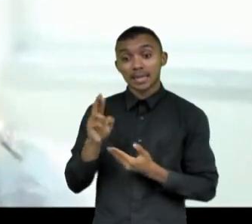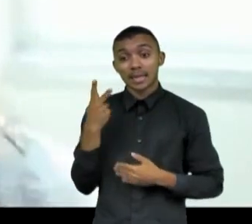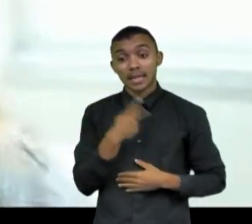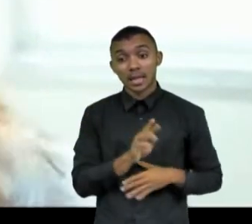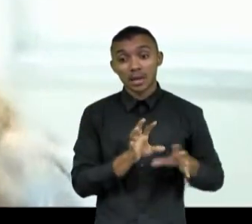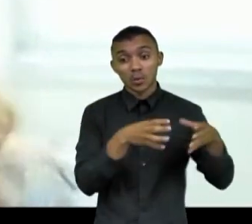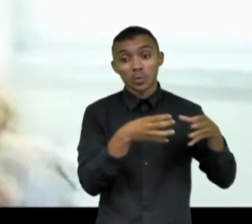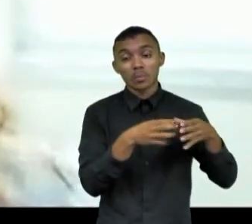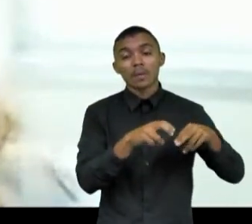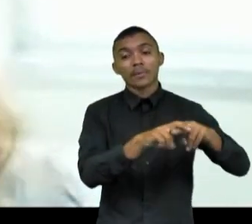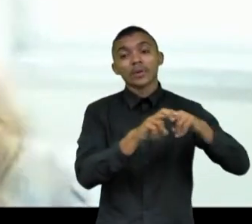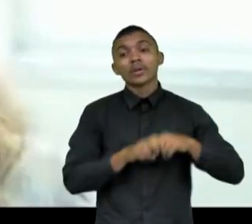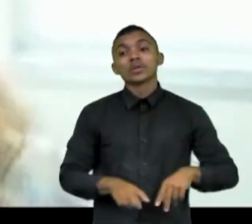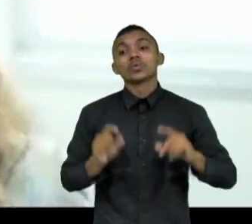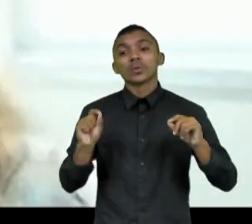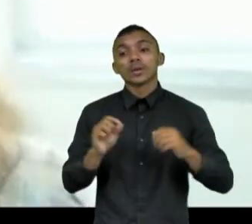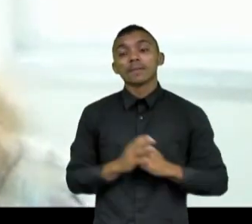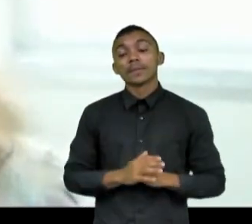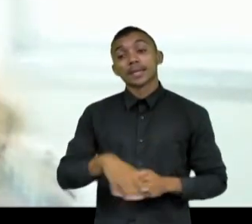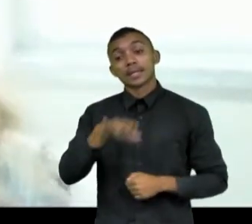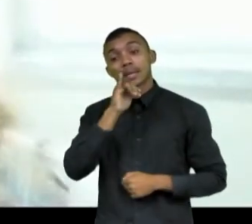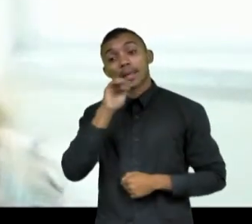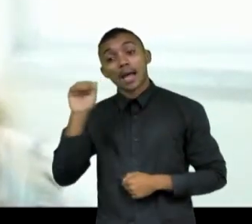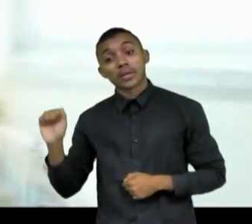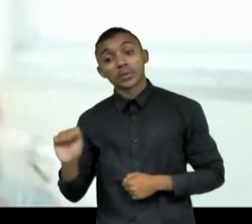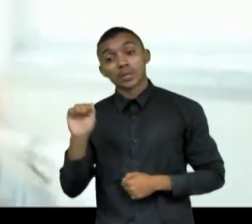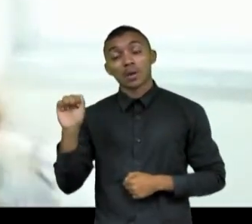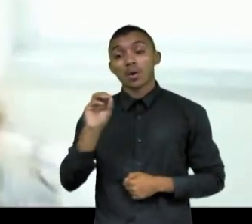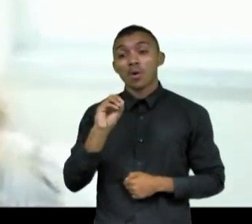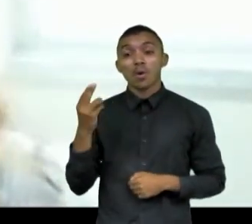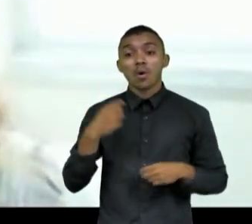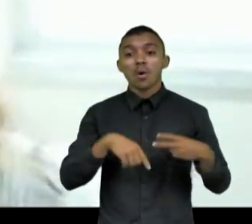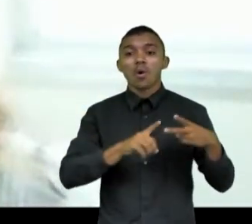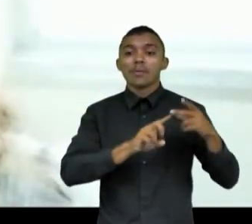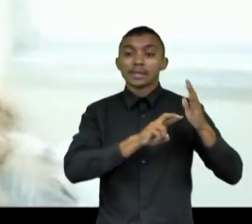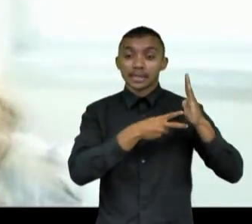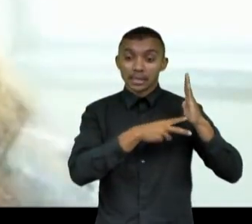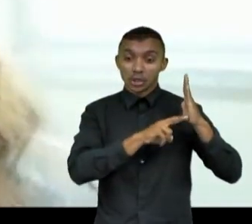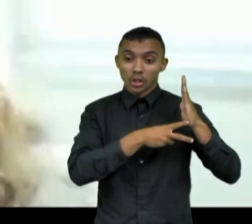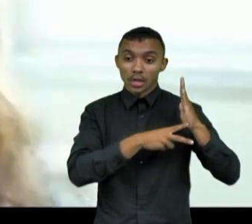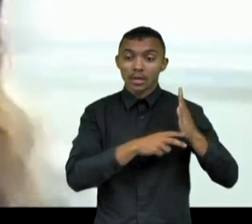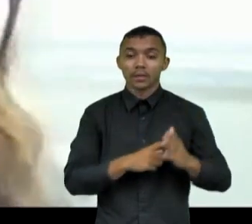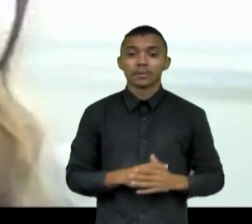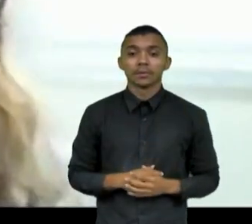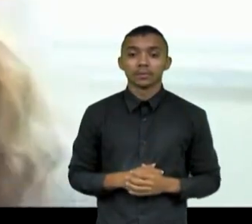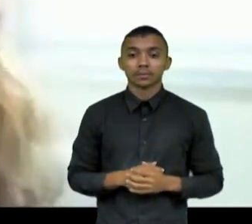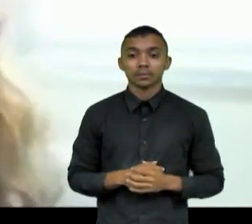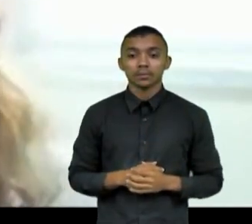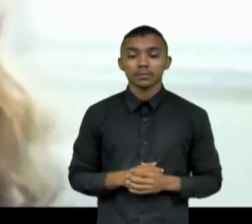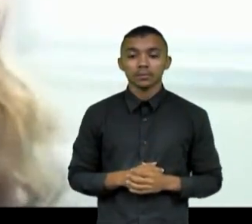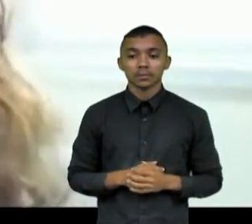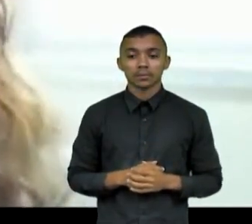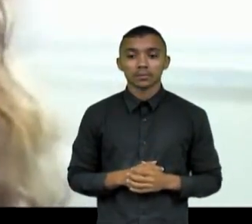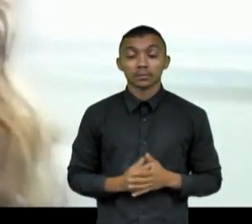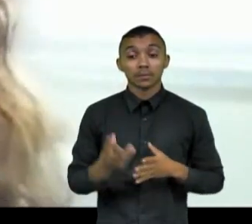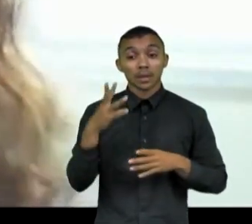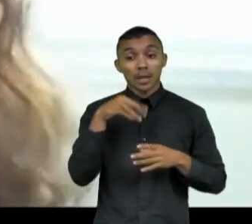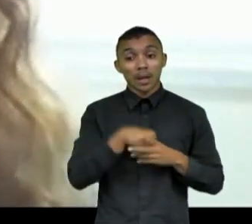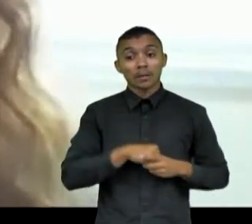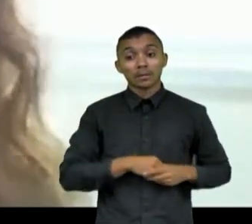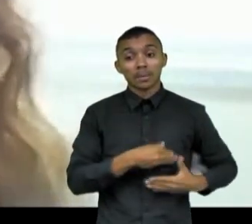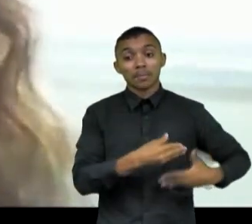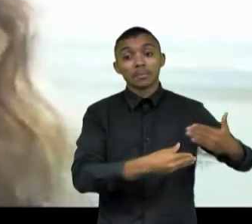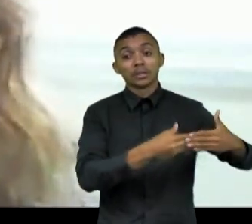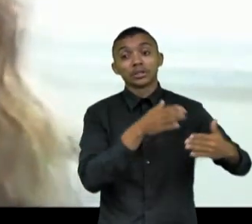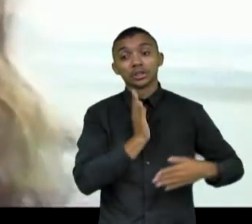coletividade. Então, pode ser uma associação ou um sindicato, né? E na composição desse processo, existem